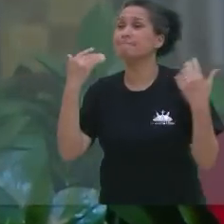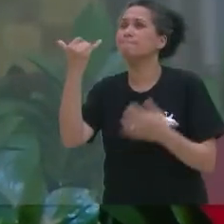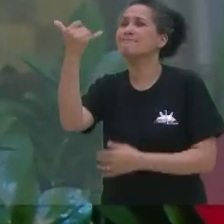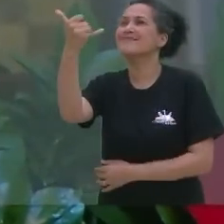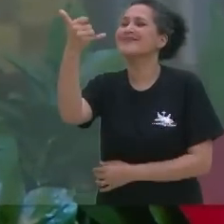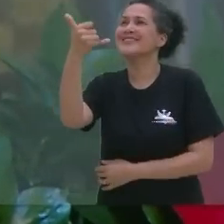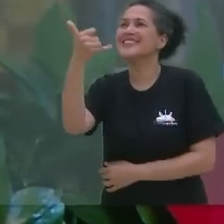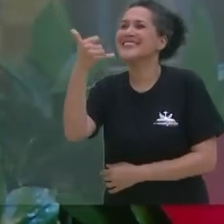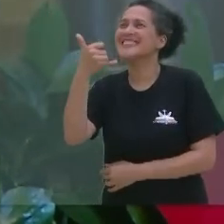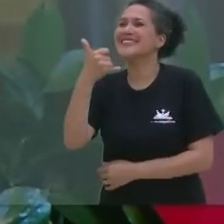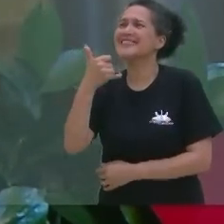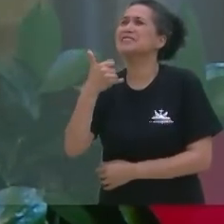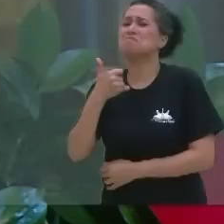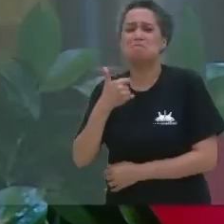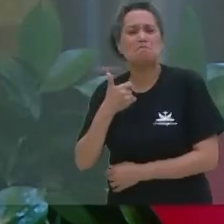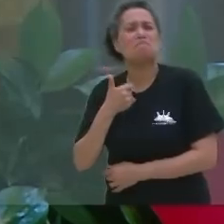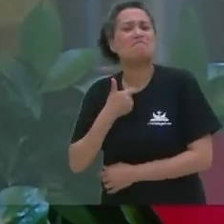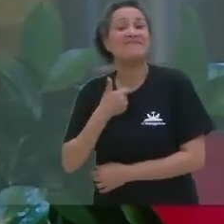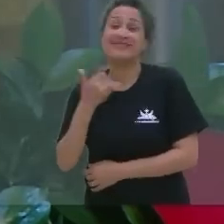disseram: